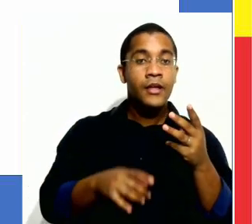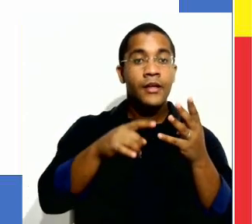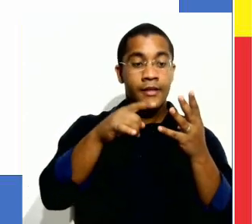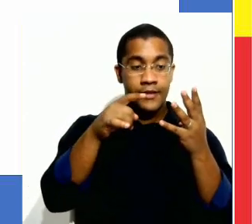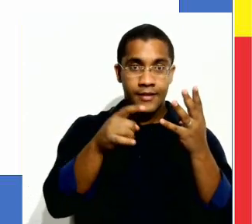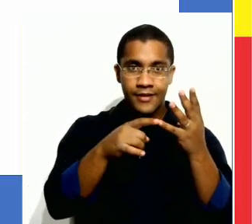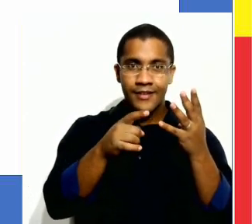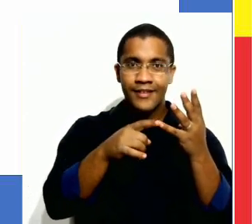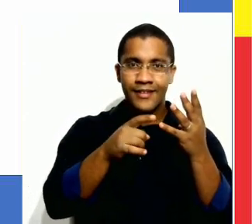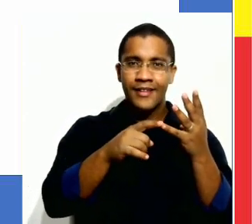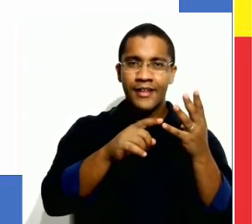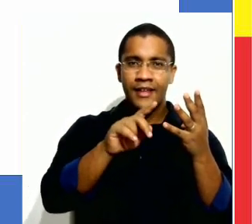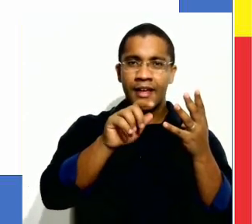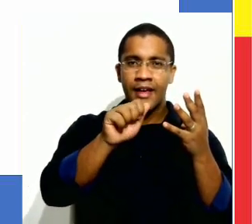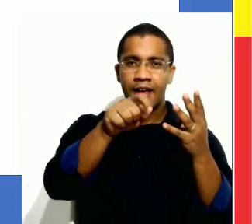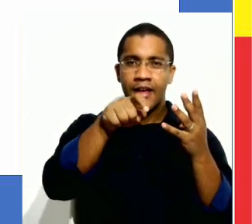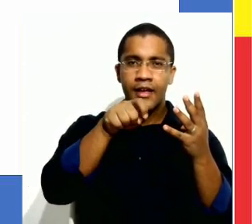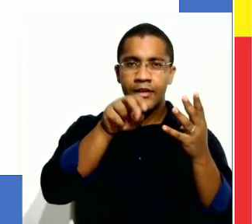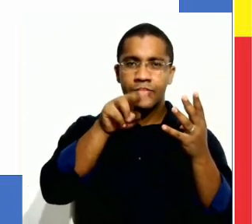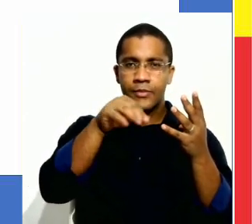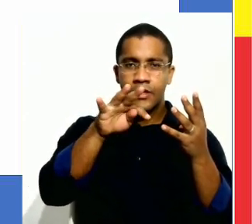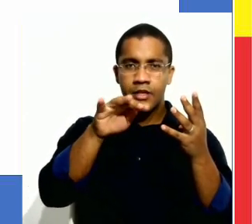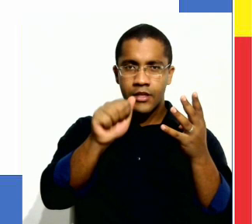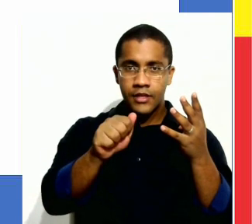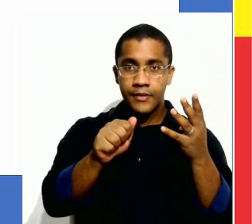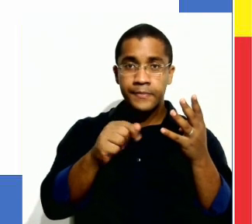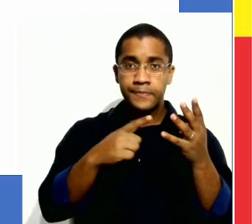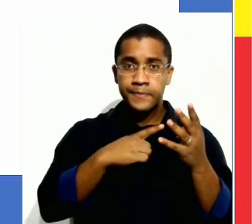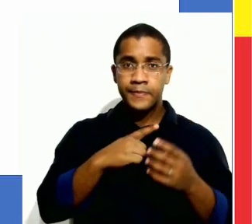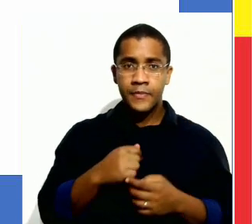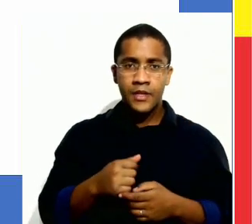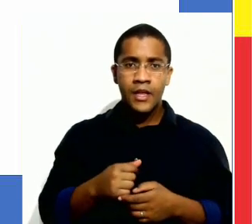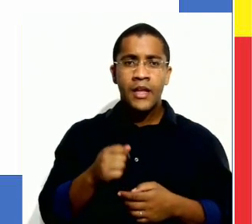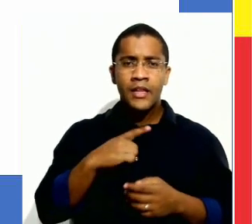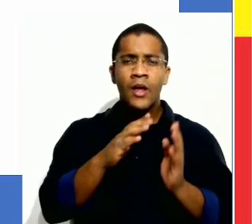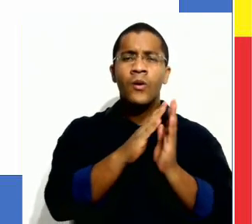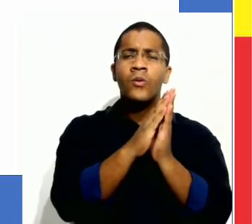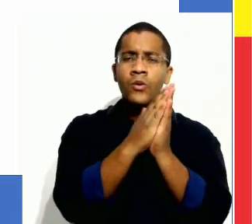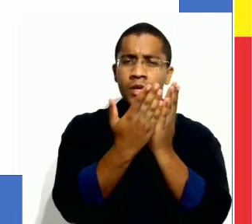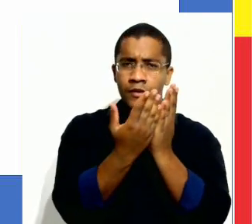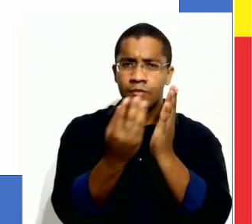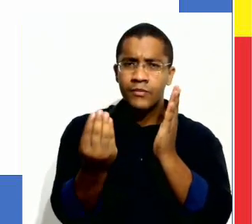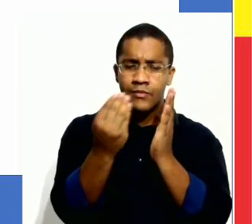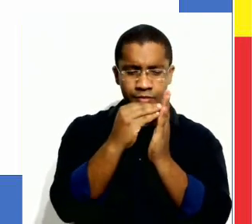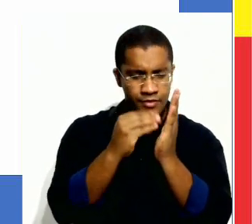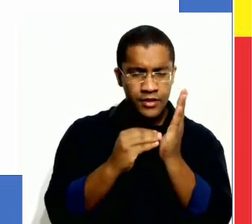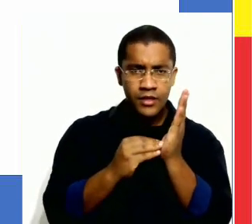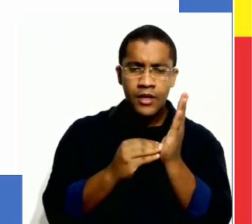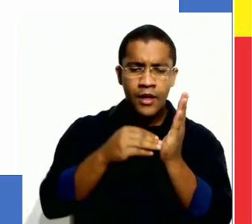mitologia etíope, contida no livro de Quebra, Negaste,